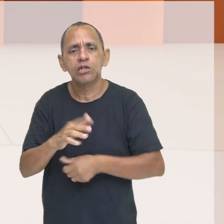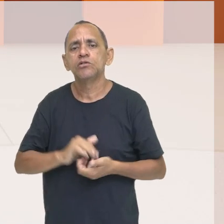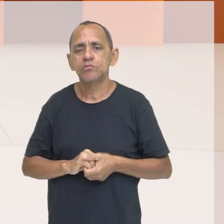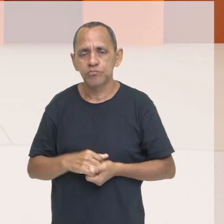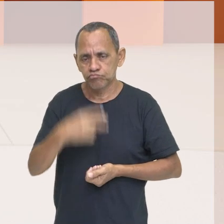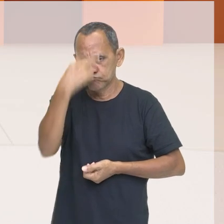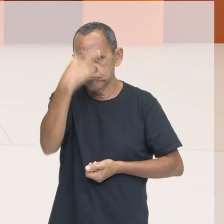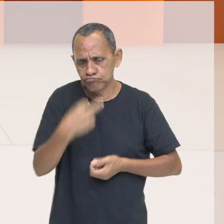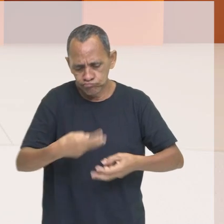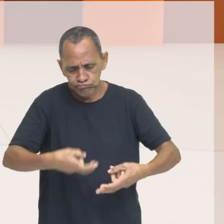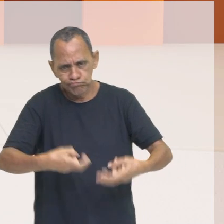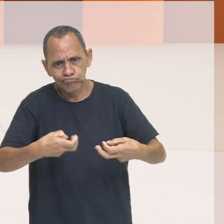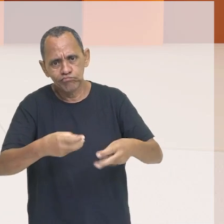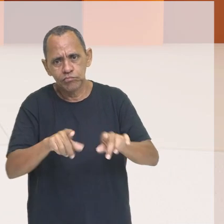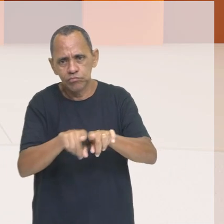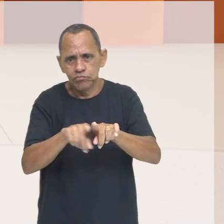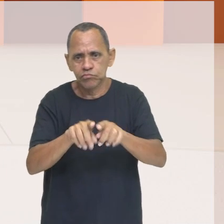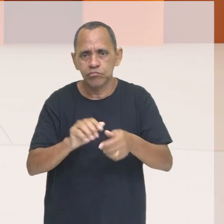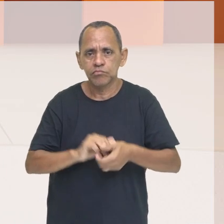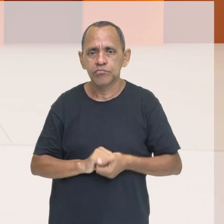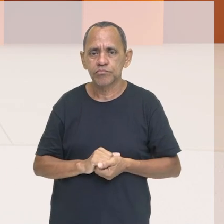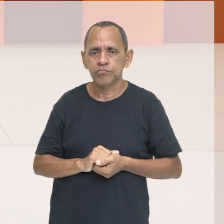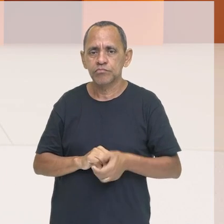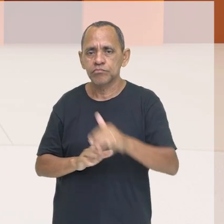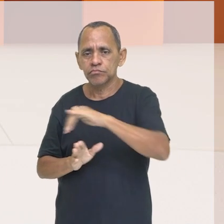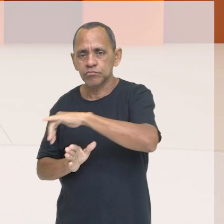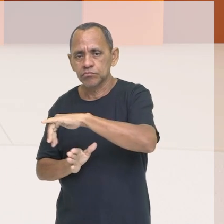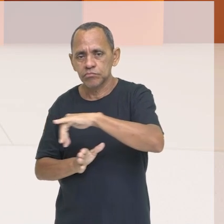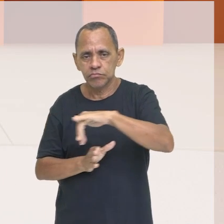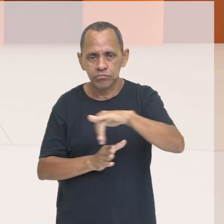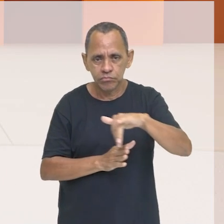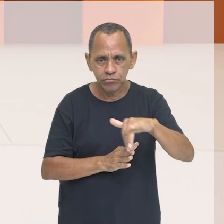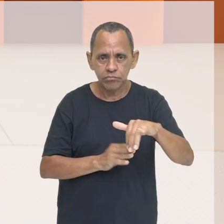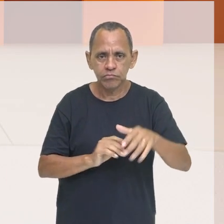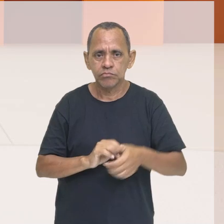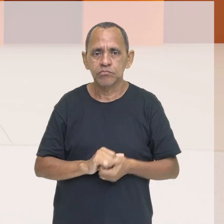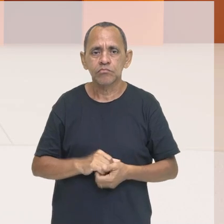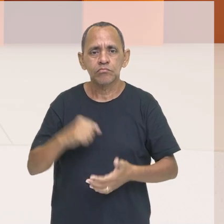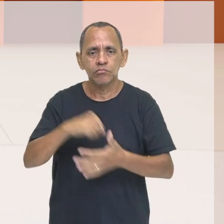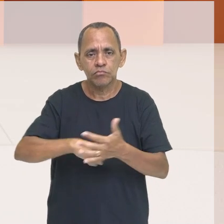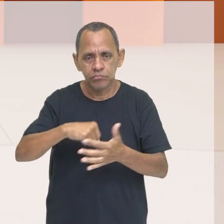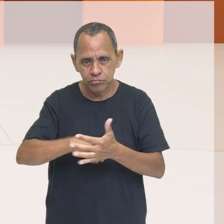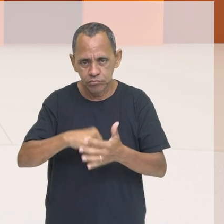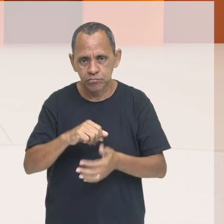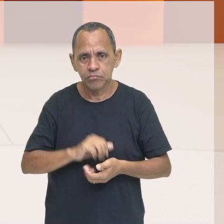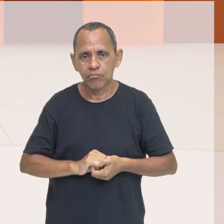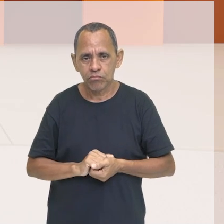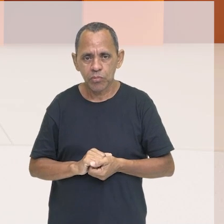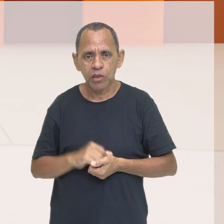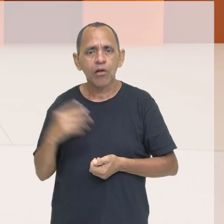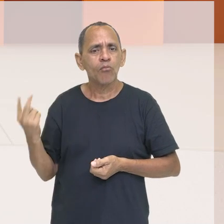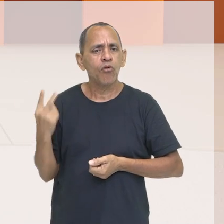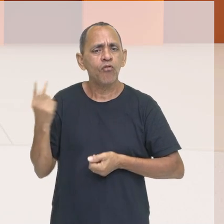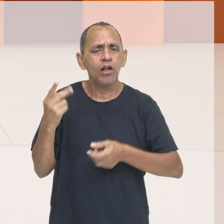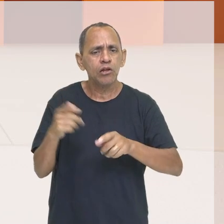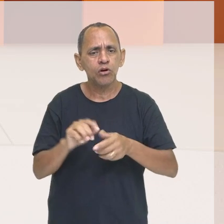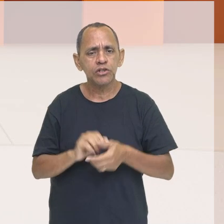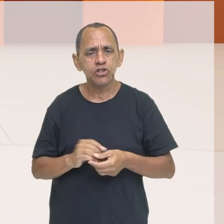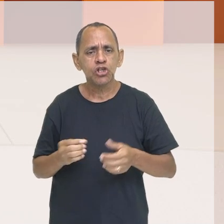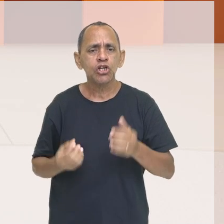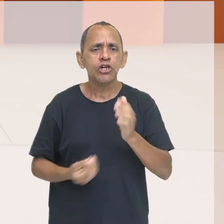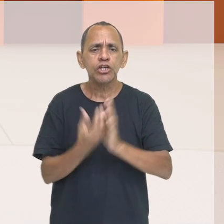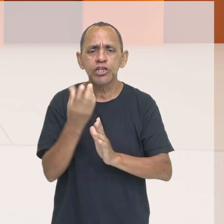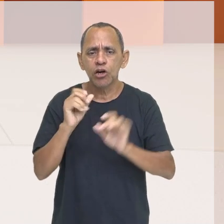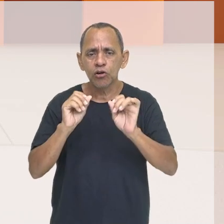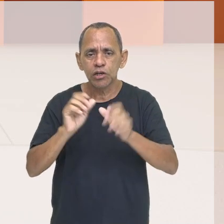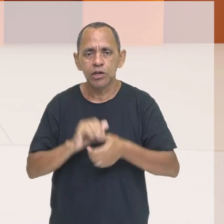para a cidadania. Então, essa luta, né, pelo reconhecimento vai gerar, então, o que nós